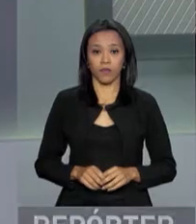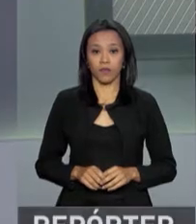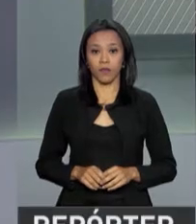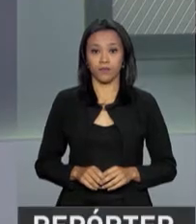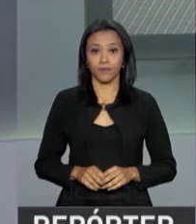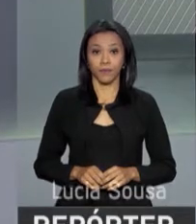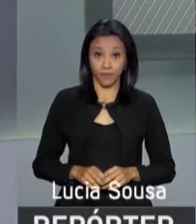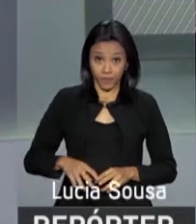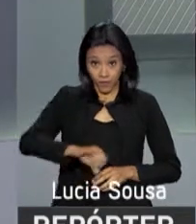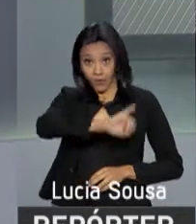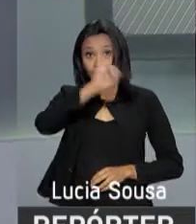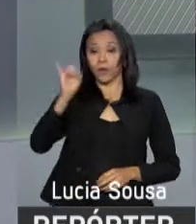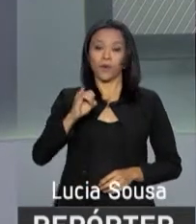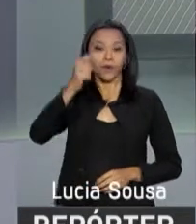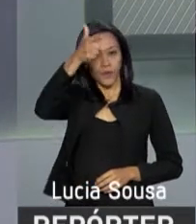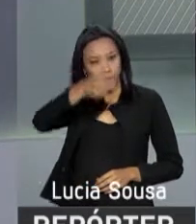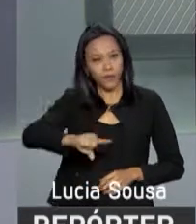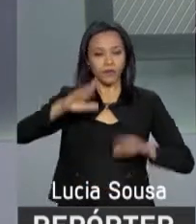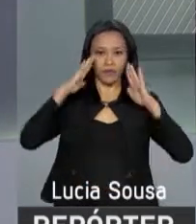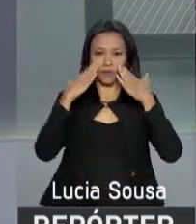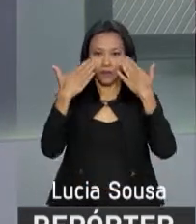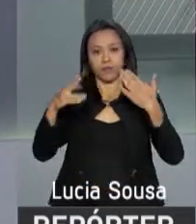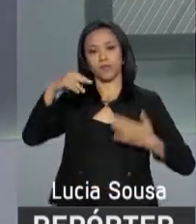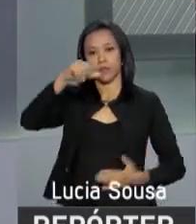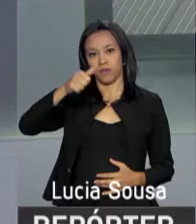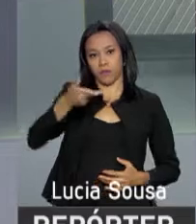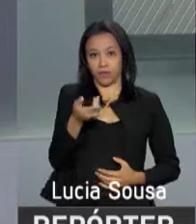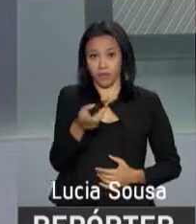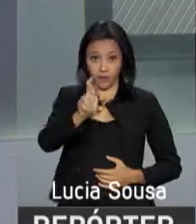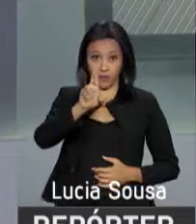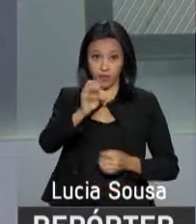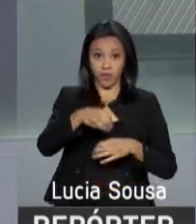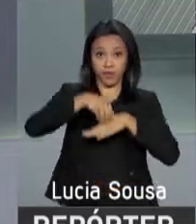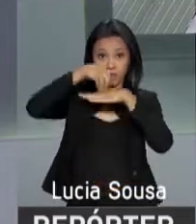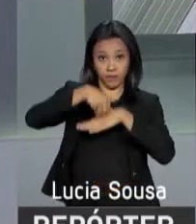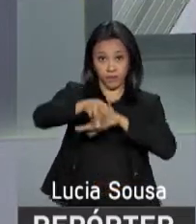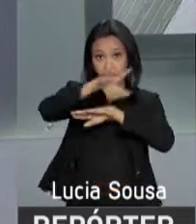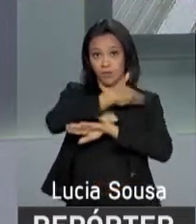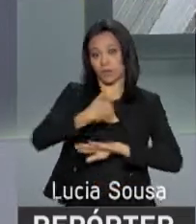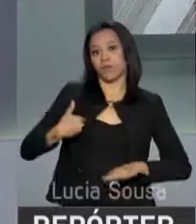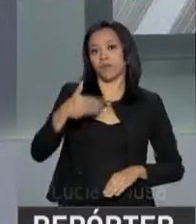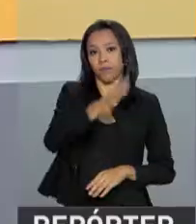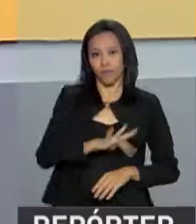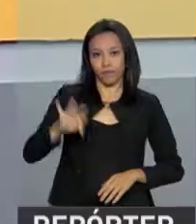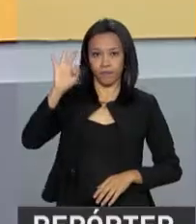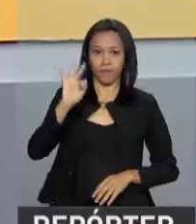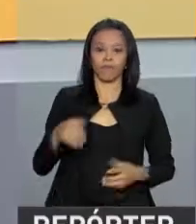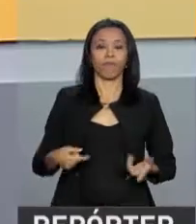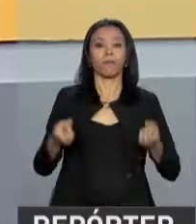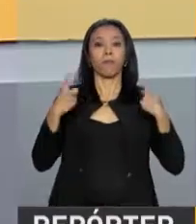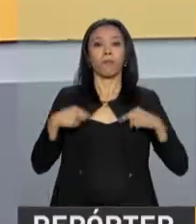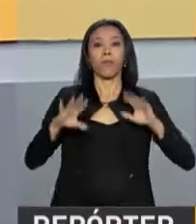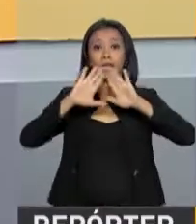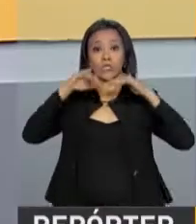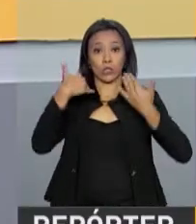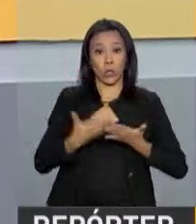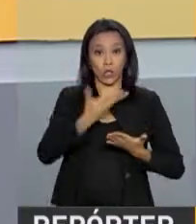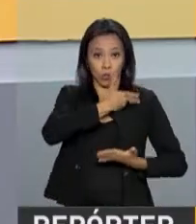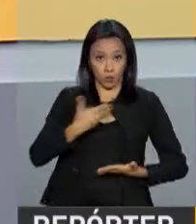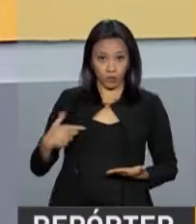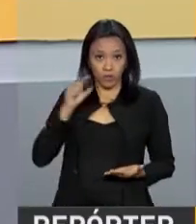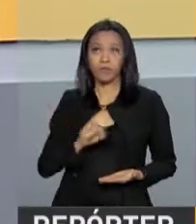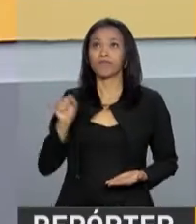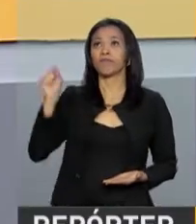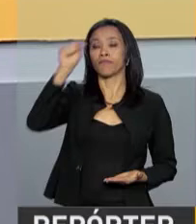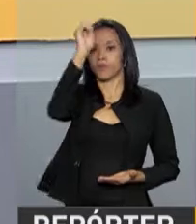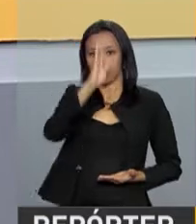o la no ar mais uma edição do repórter nbr e as notícias do governo federal as escolas públicas de